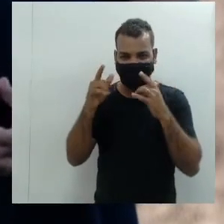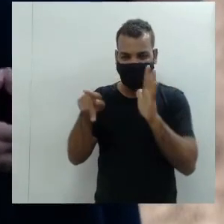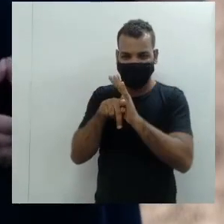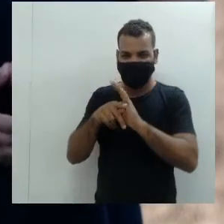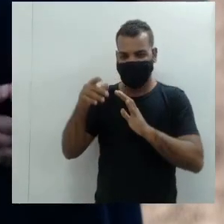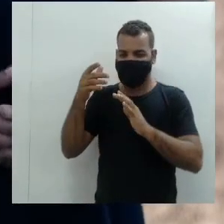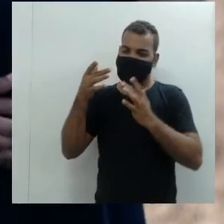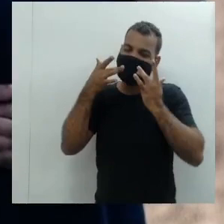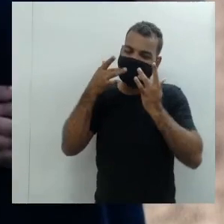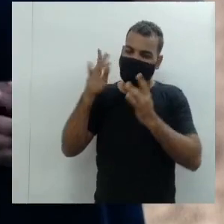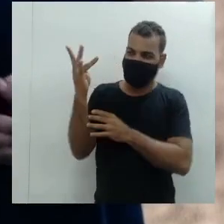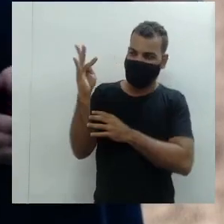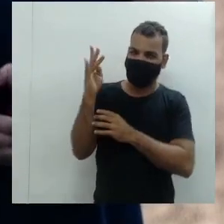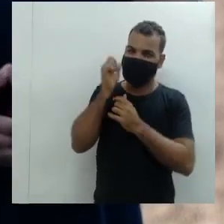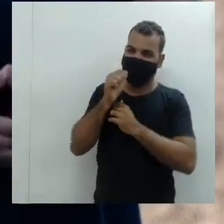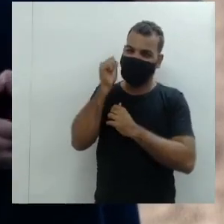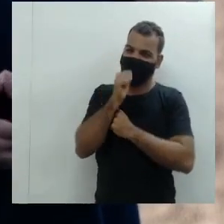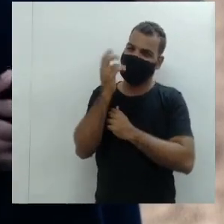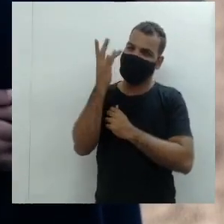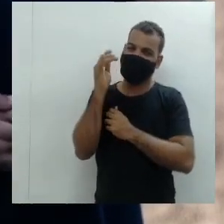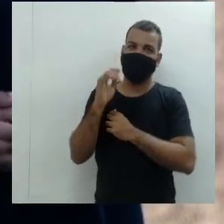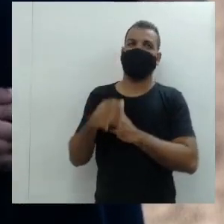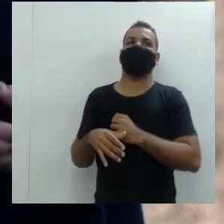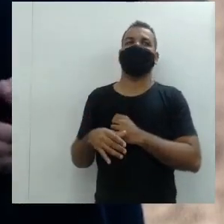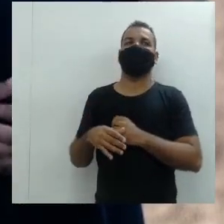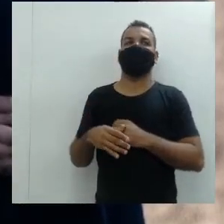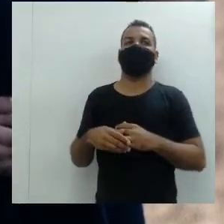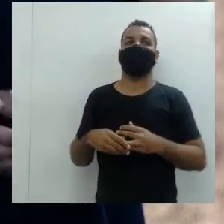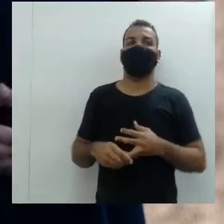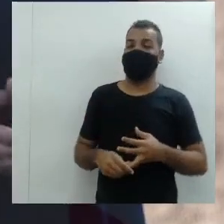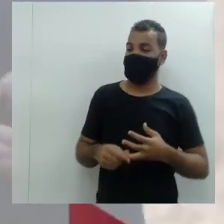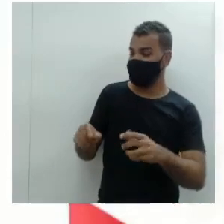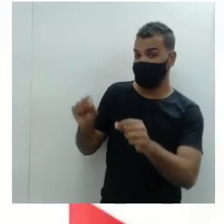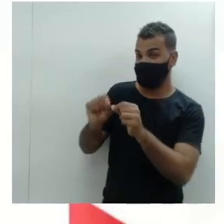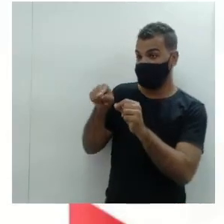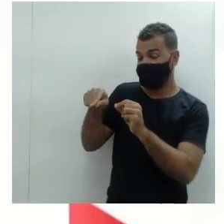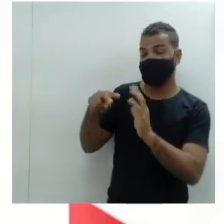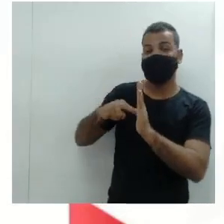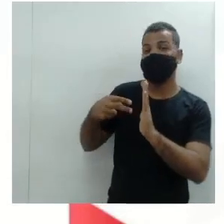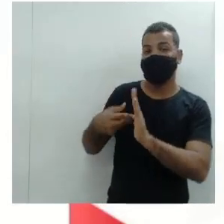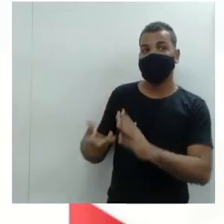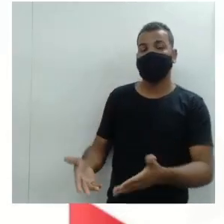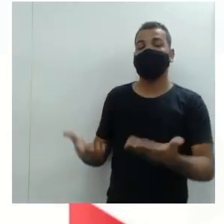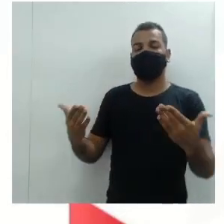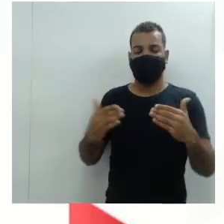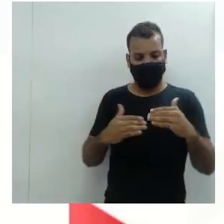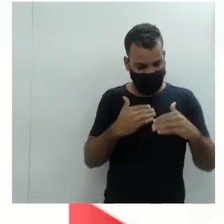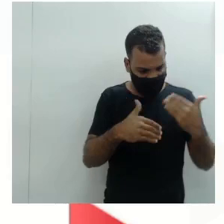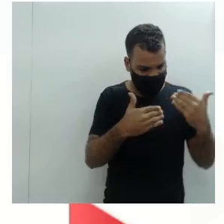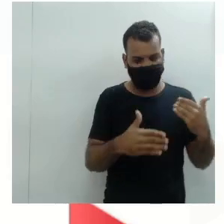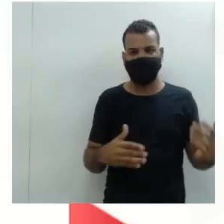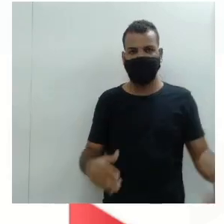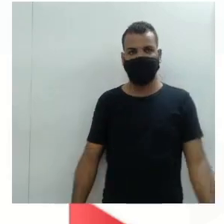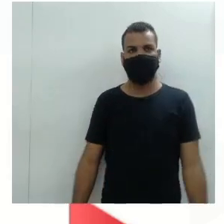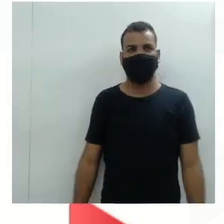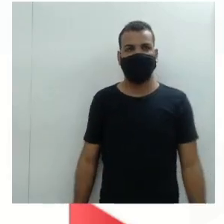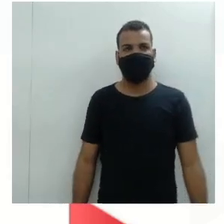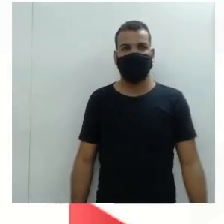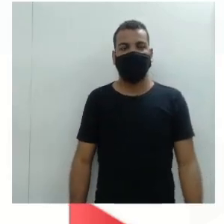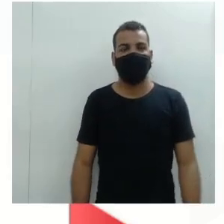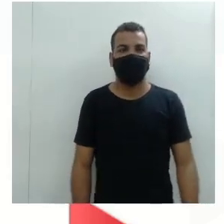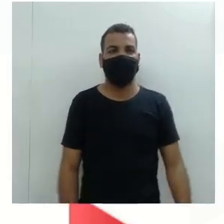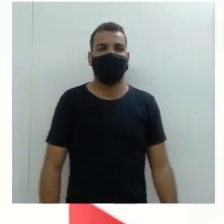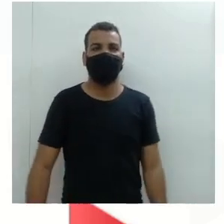se poderia chamar. Olhem só, fez o que se poderia chamar. Ele está construindo, não é, professor? Exatamente. Lançando